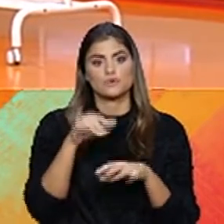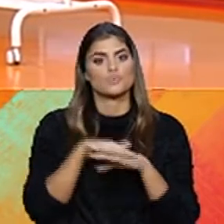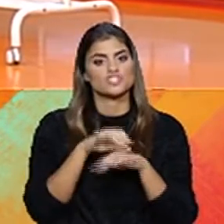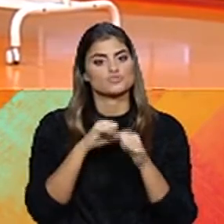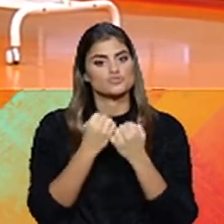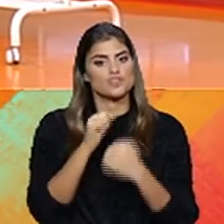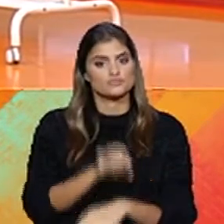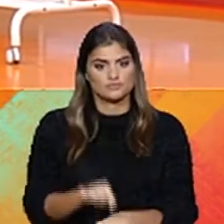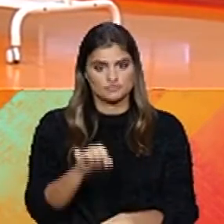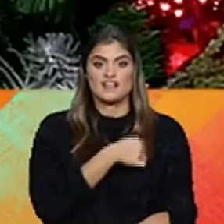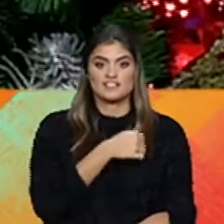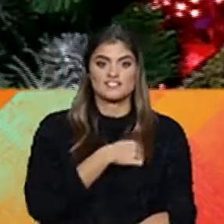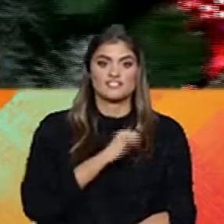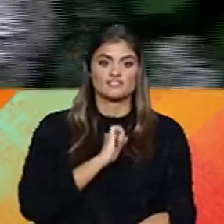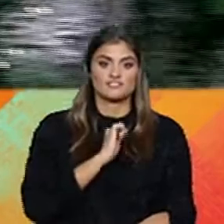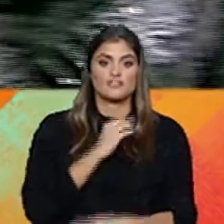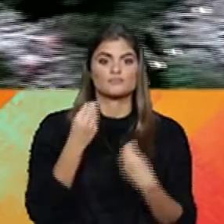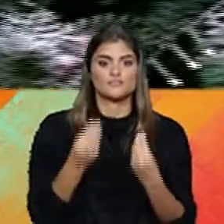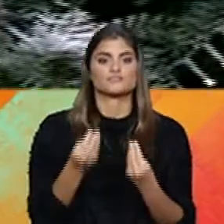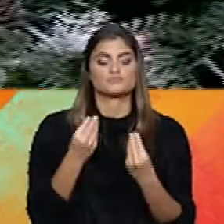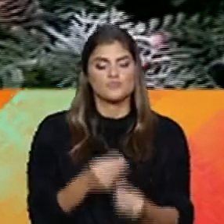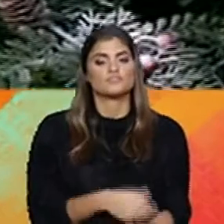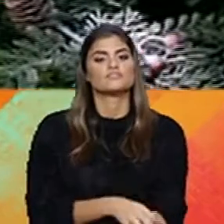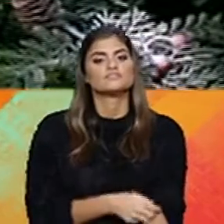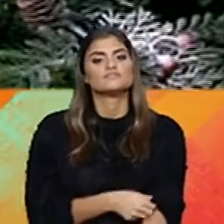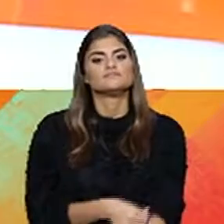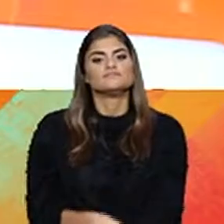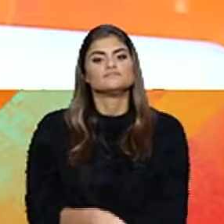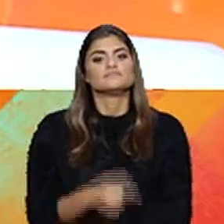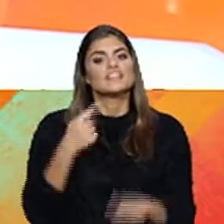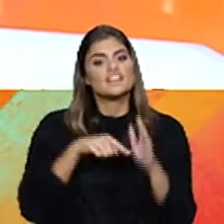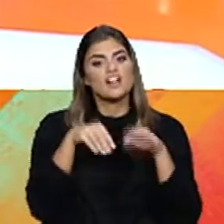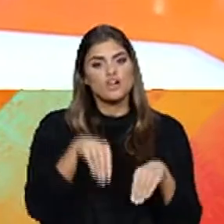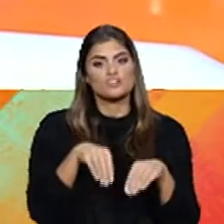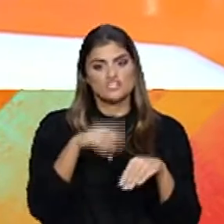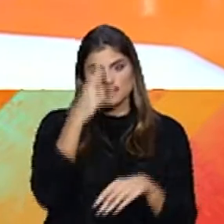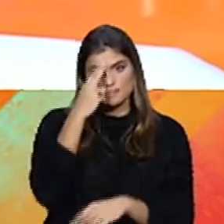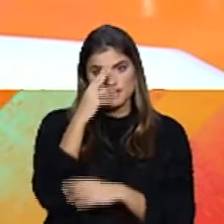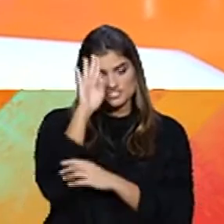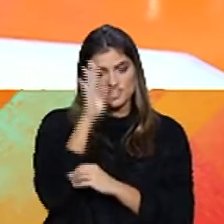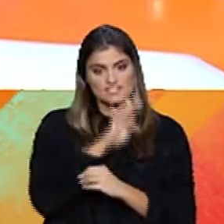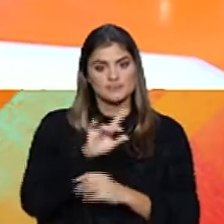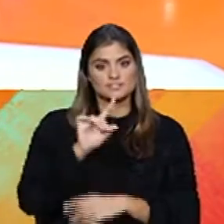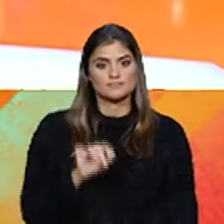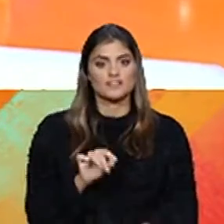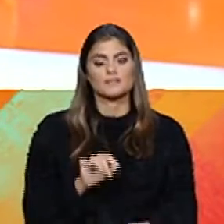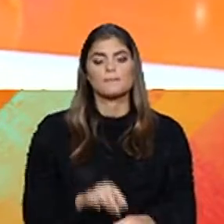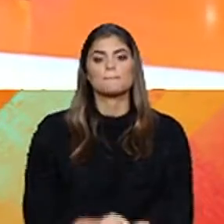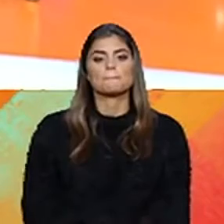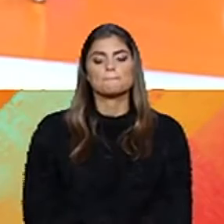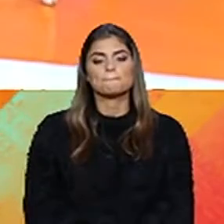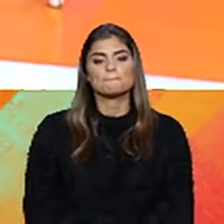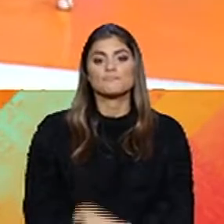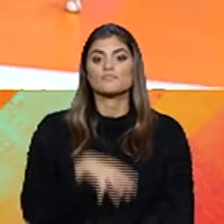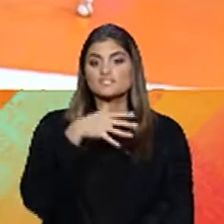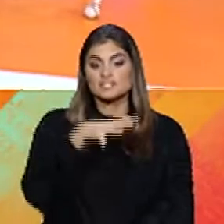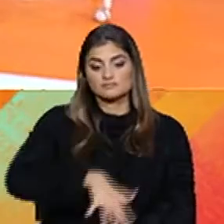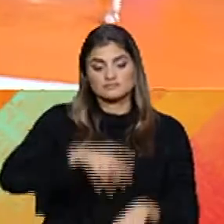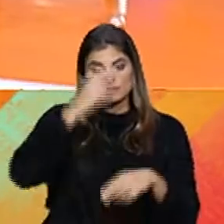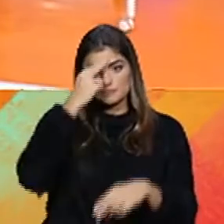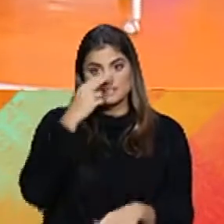redes sociais não é verdade e percebe que ele vai ser lá em cima da janela mas só que tu é que fica